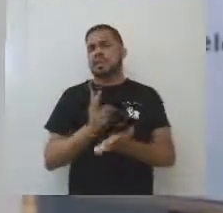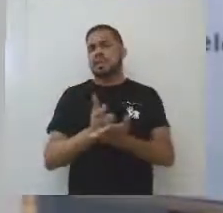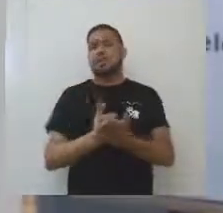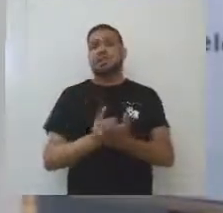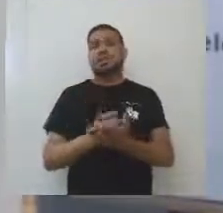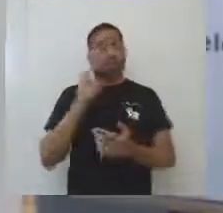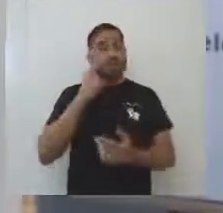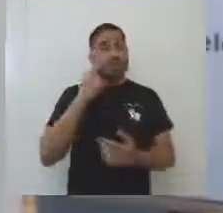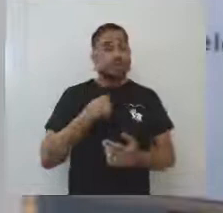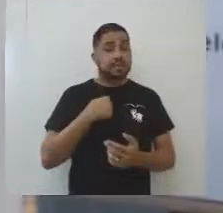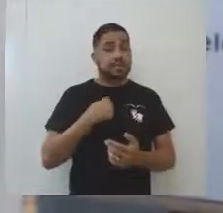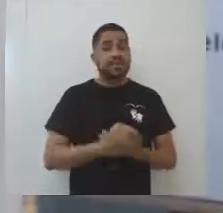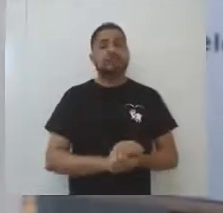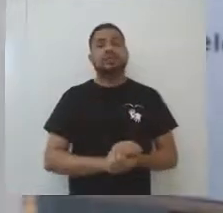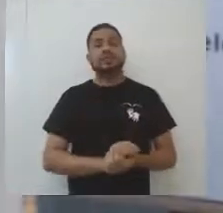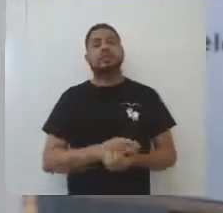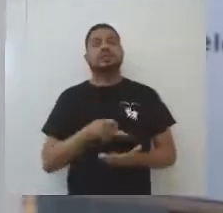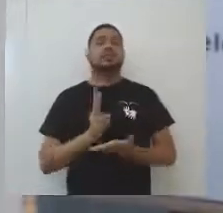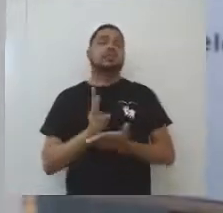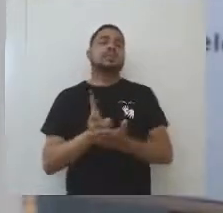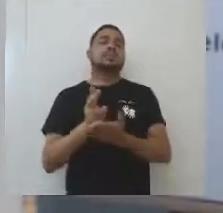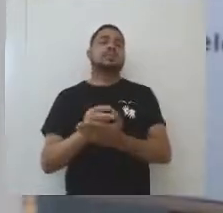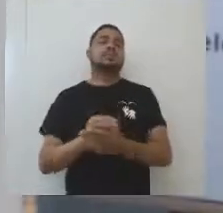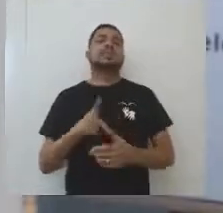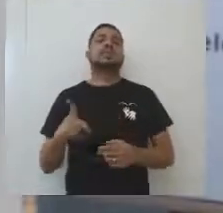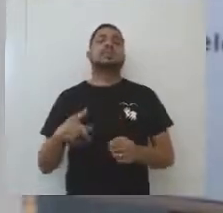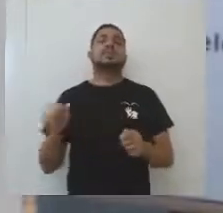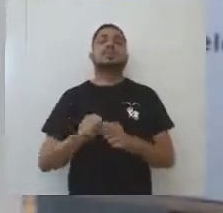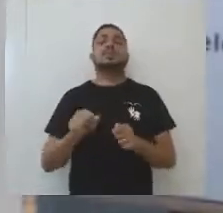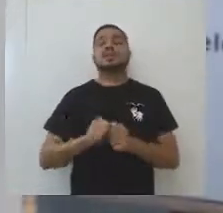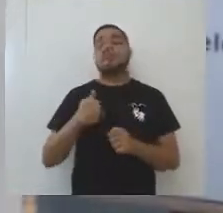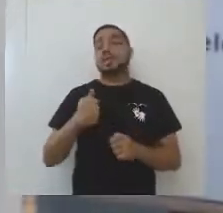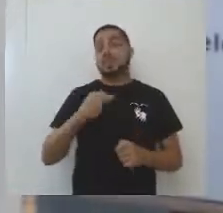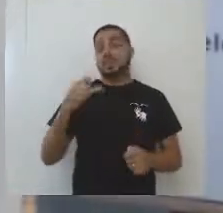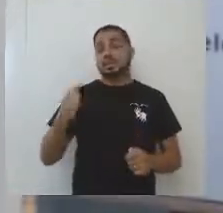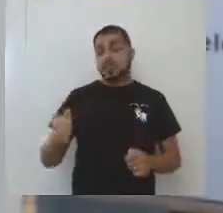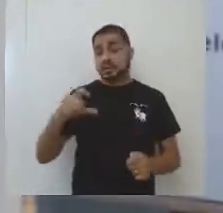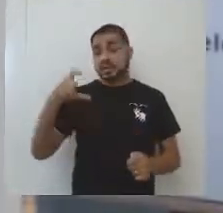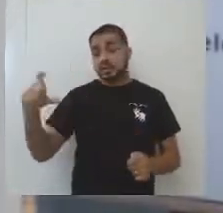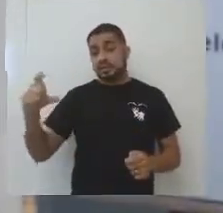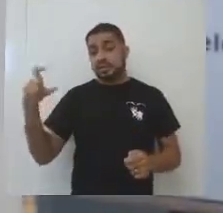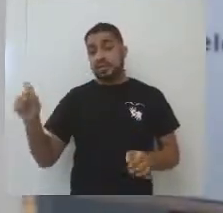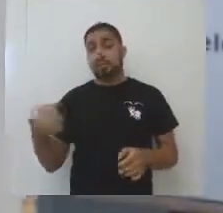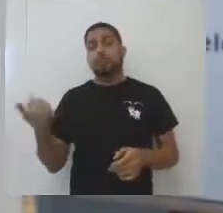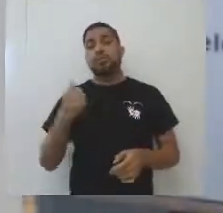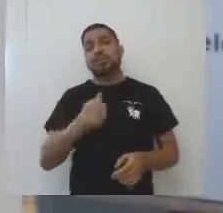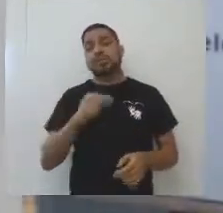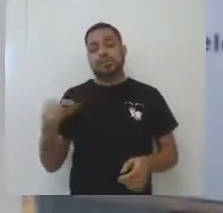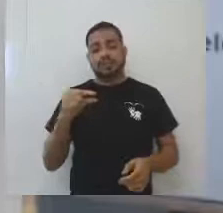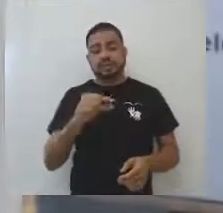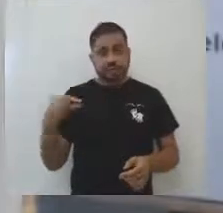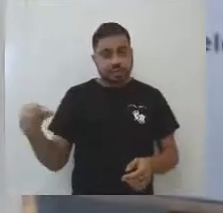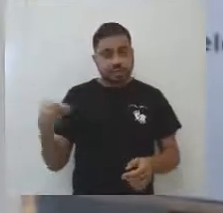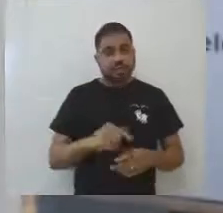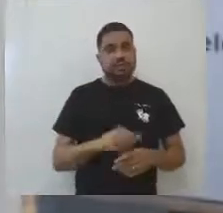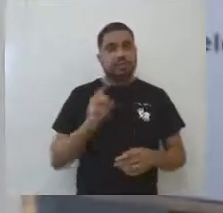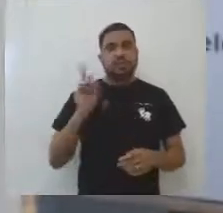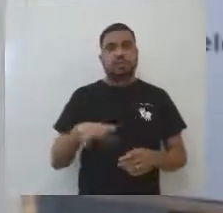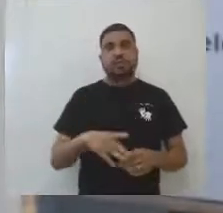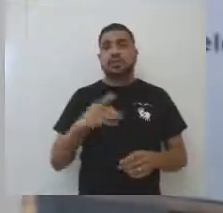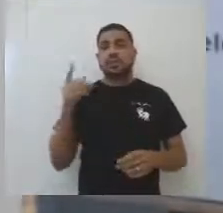dominante, olha pra mim, viu, Matheus? Toda vez que o dominante for azão, azão ou azão, azinho e o recessivo só puder